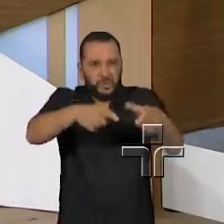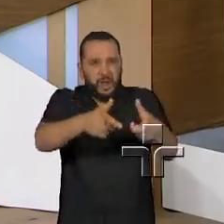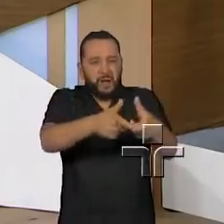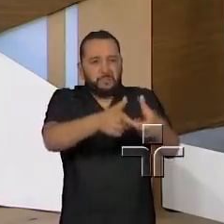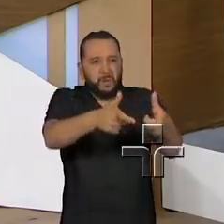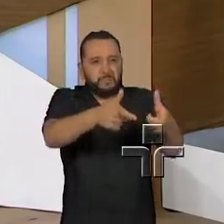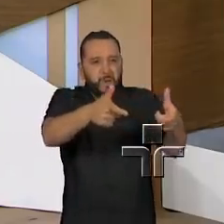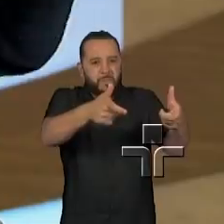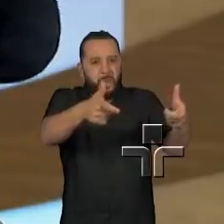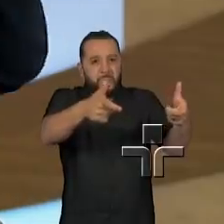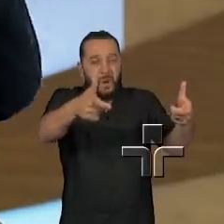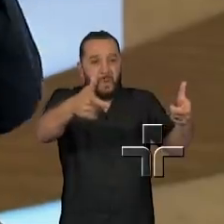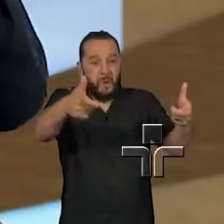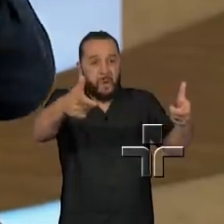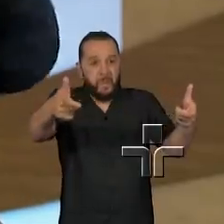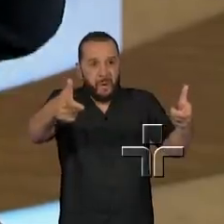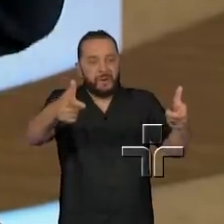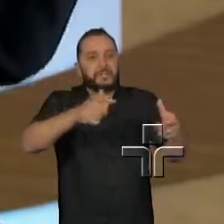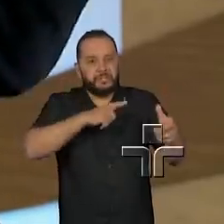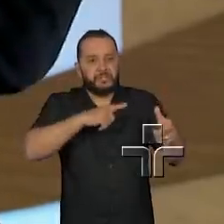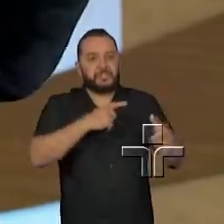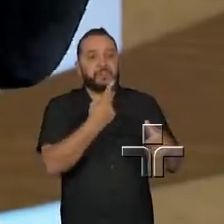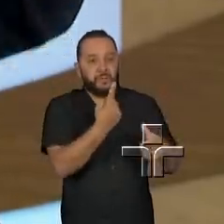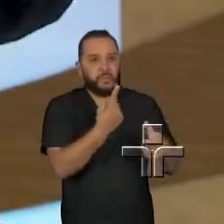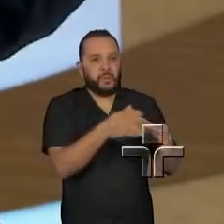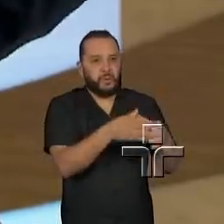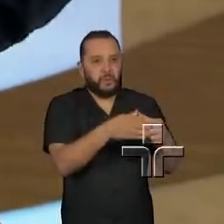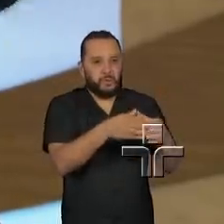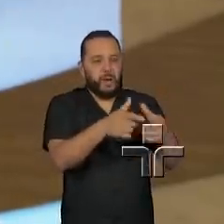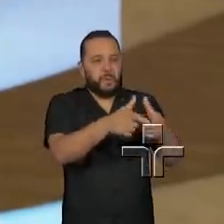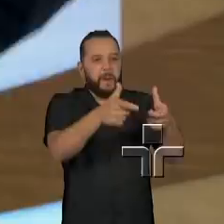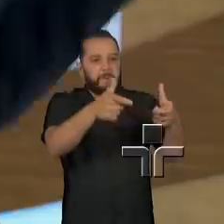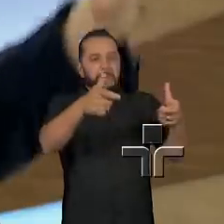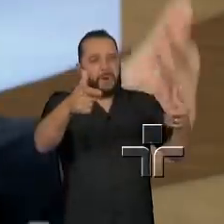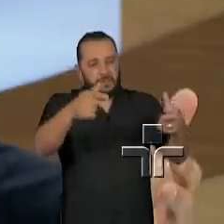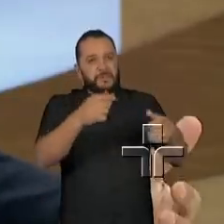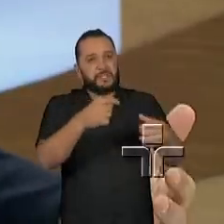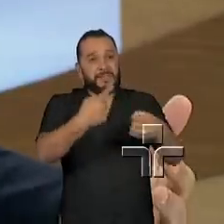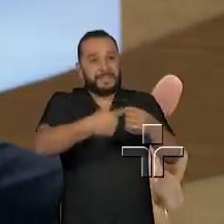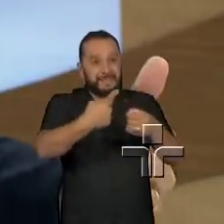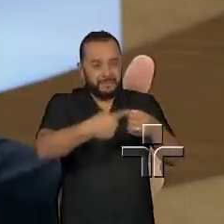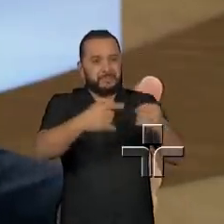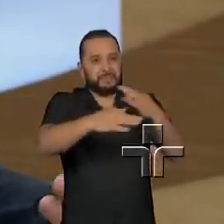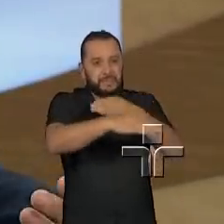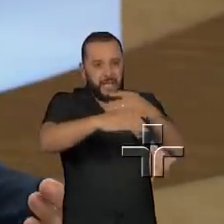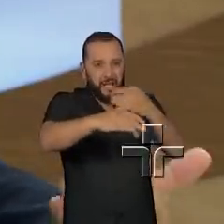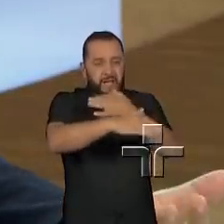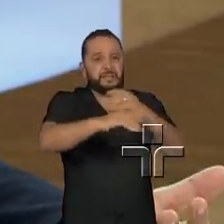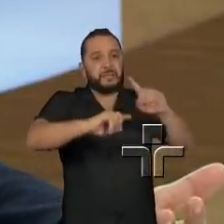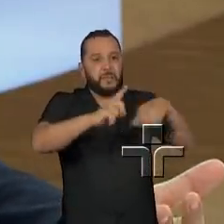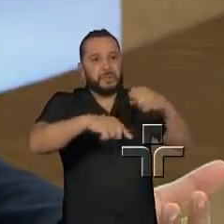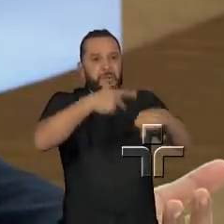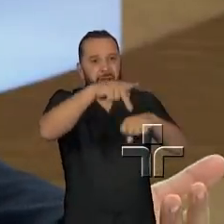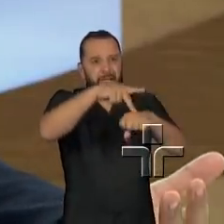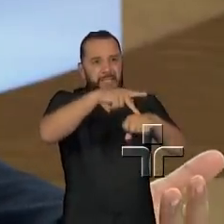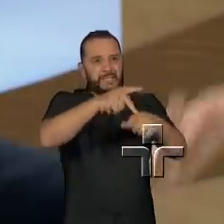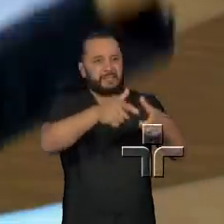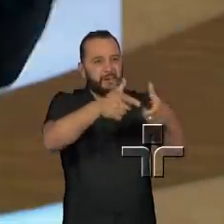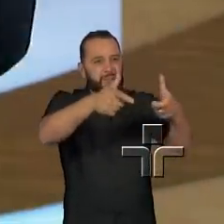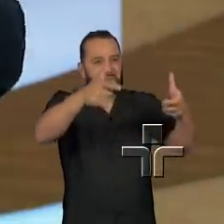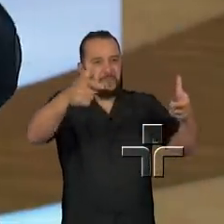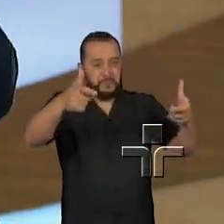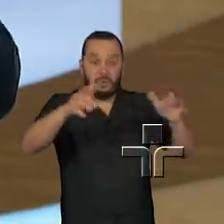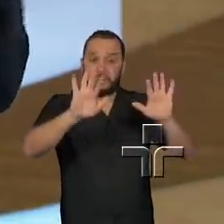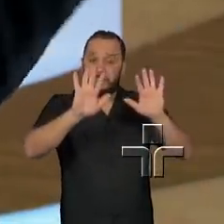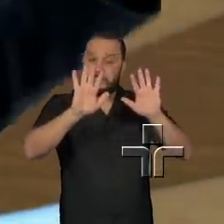núcleo interno foi crescendo. Era um clã, depois virou uma cidade, depois virou um país, um império. Mas esse instinto de muito